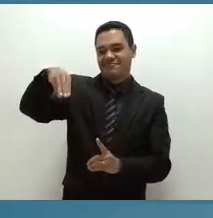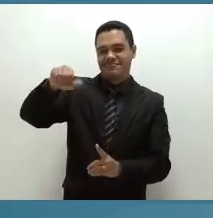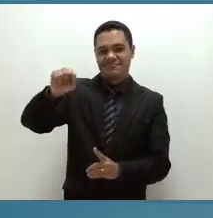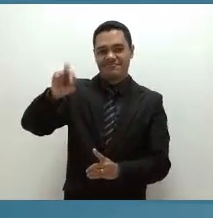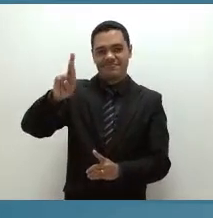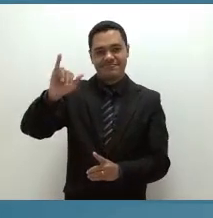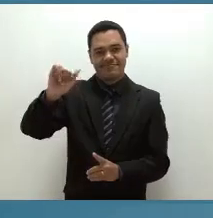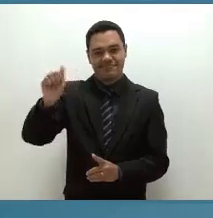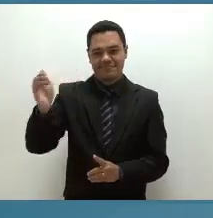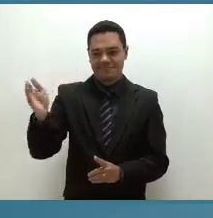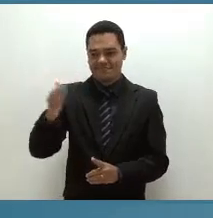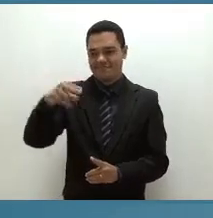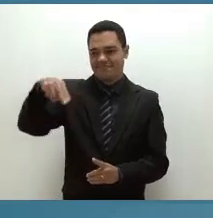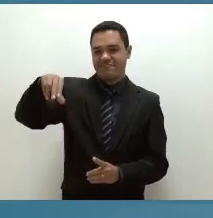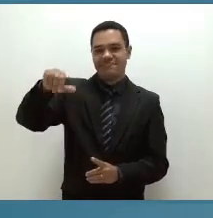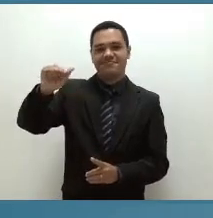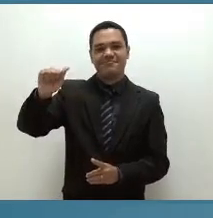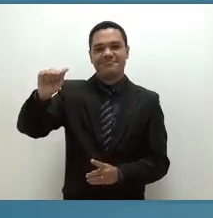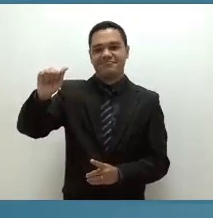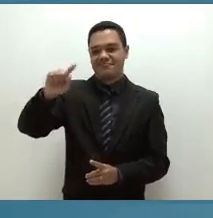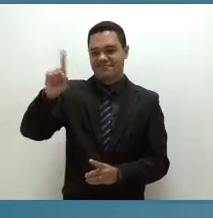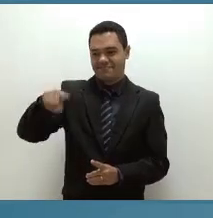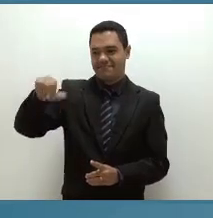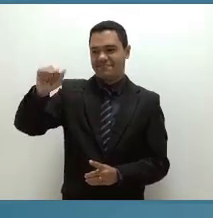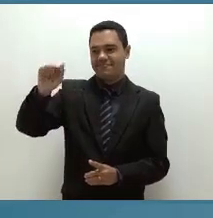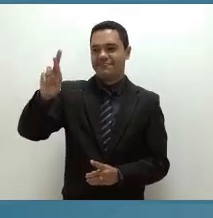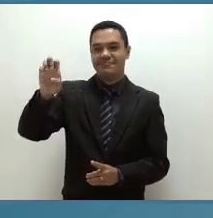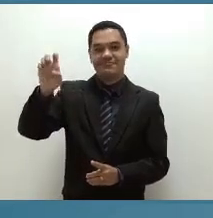Gouveia dos Santos para